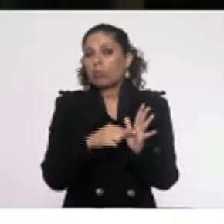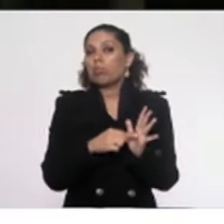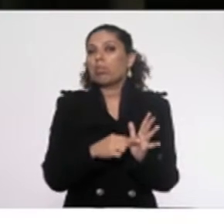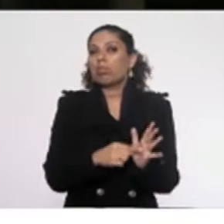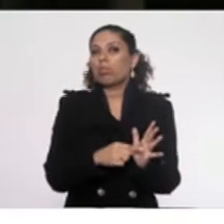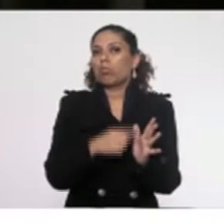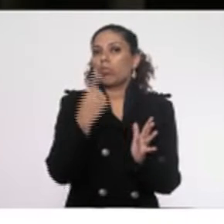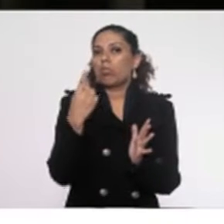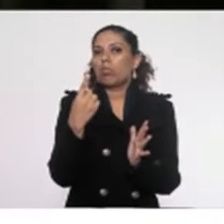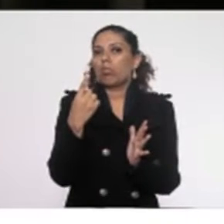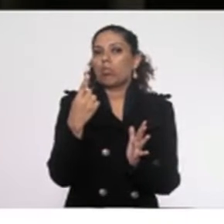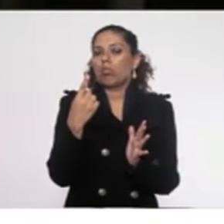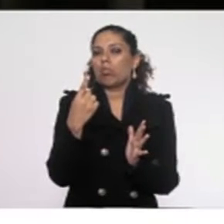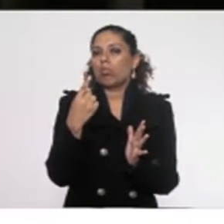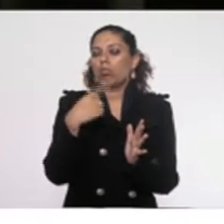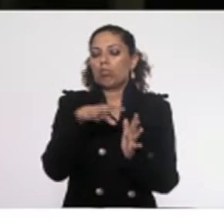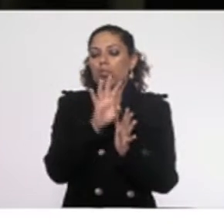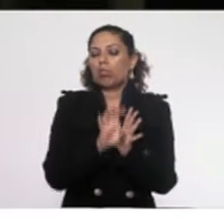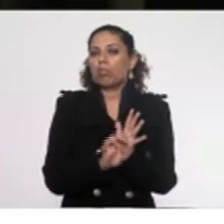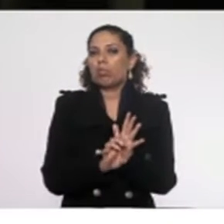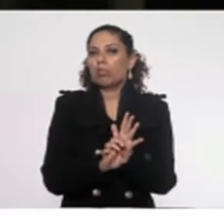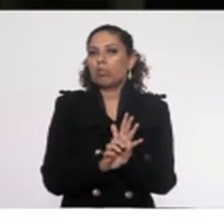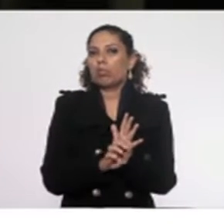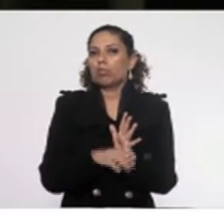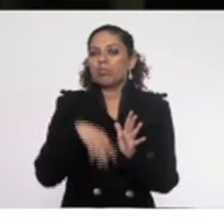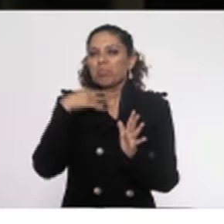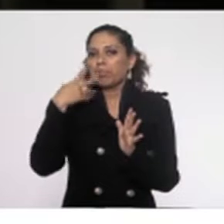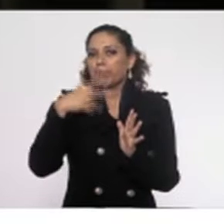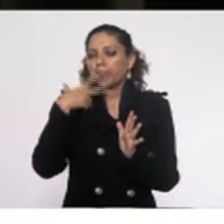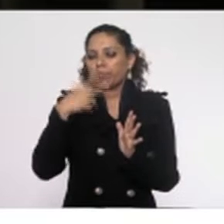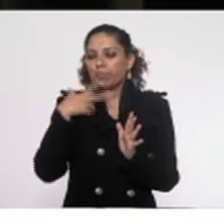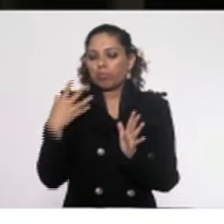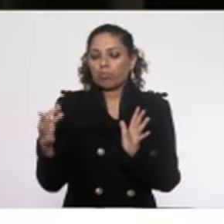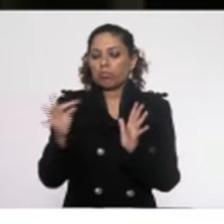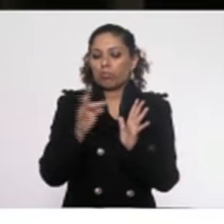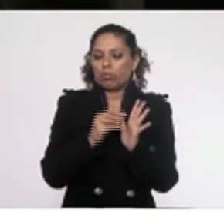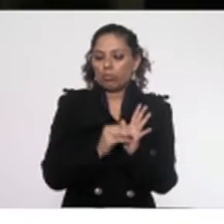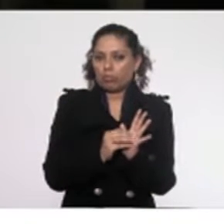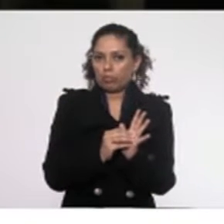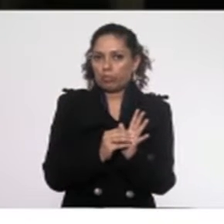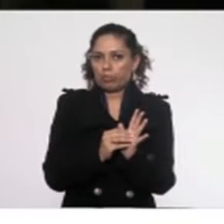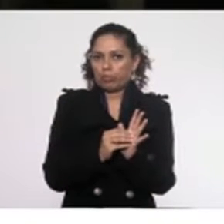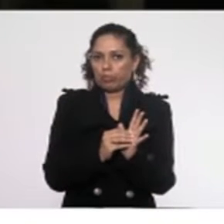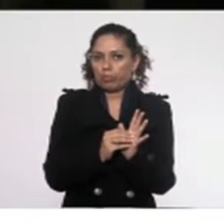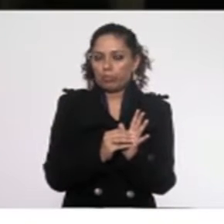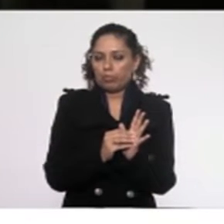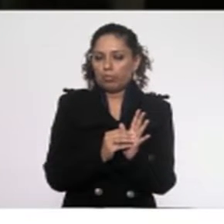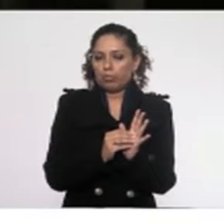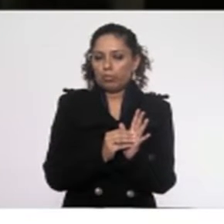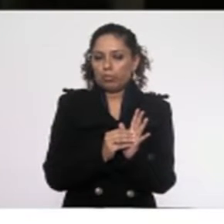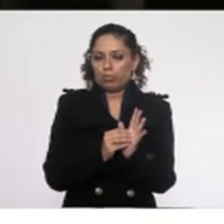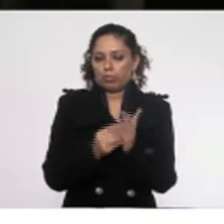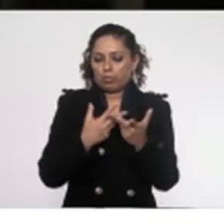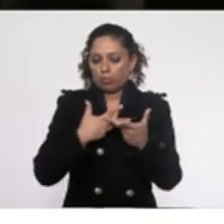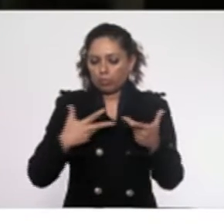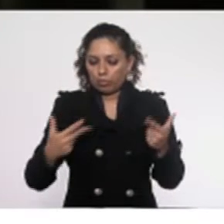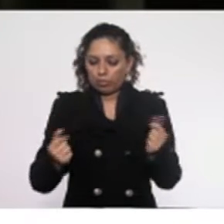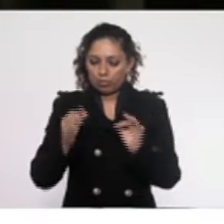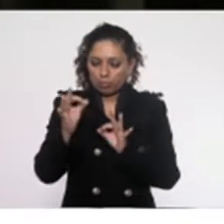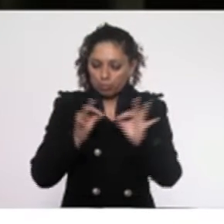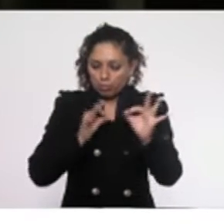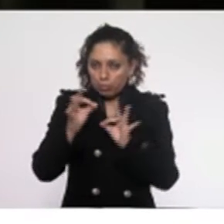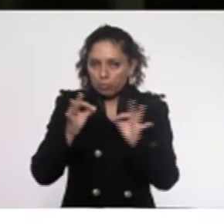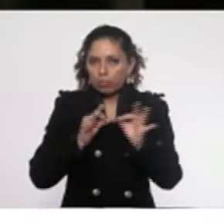especificamente uma, que eu digo para incluir nas previsões de